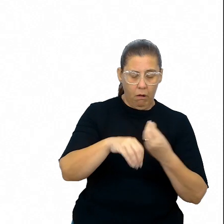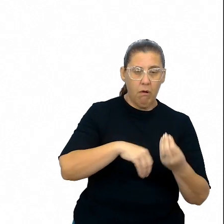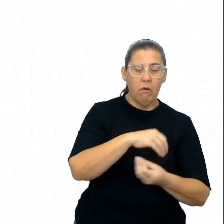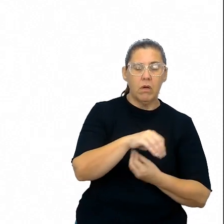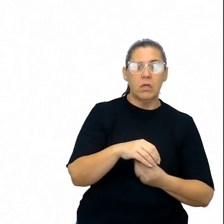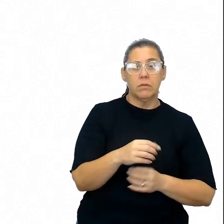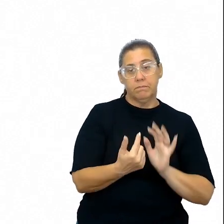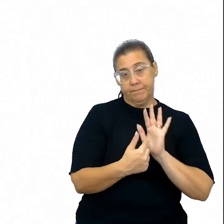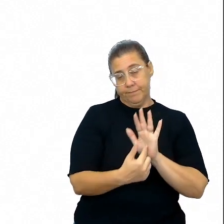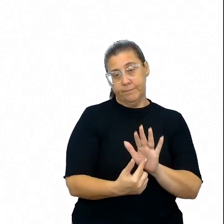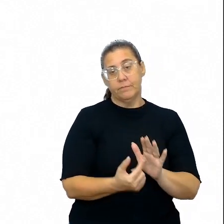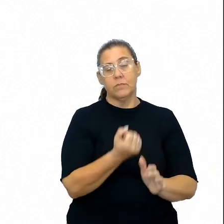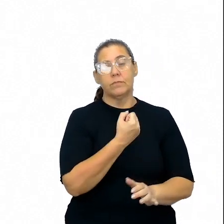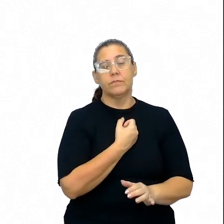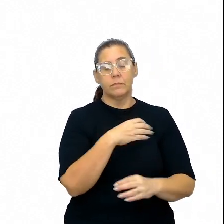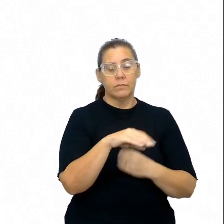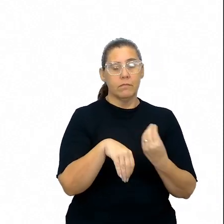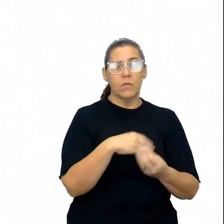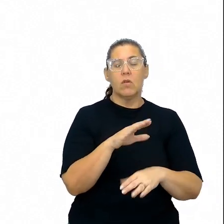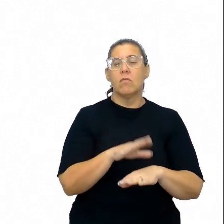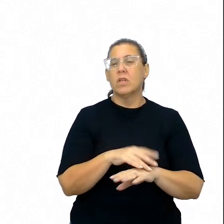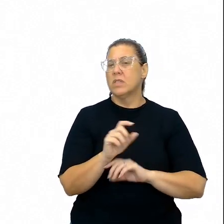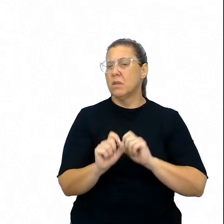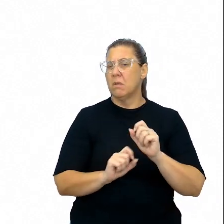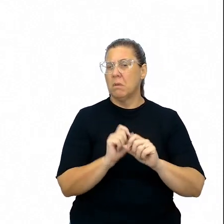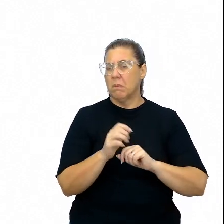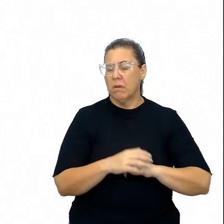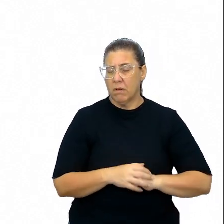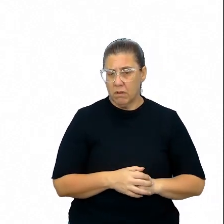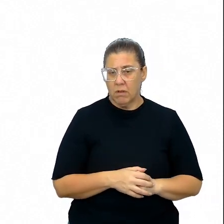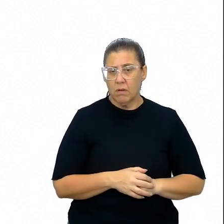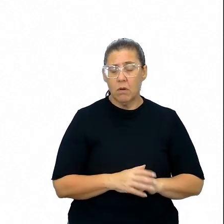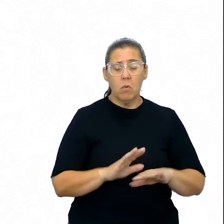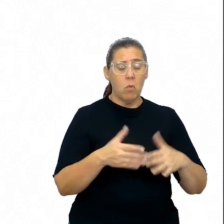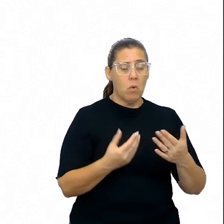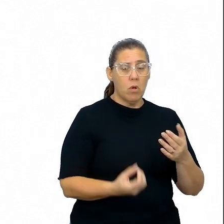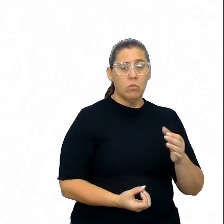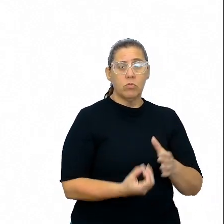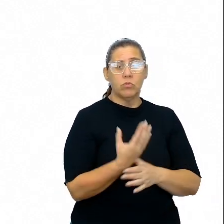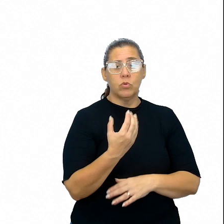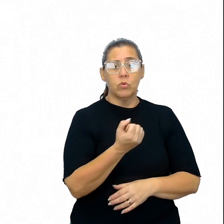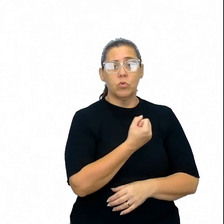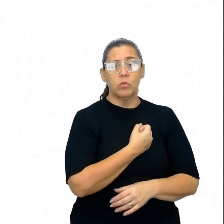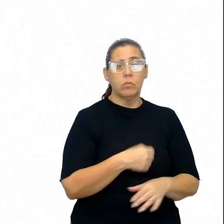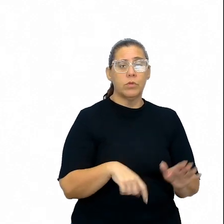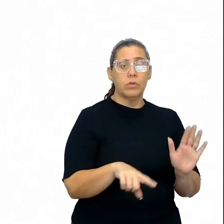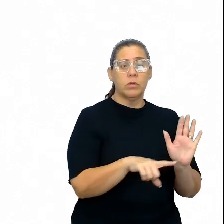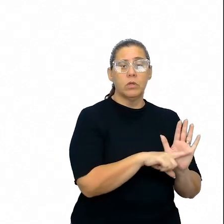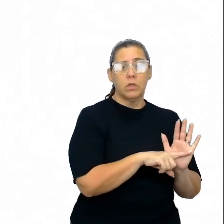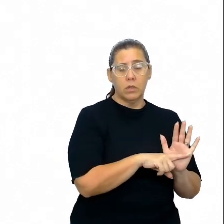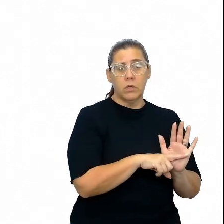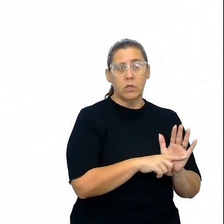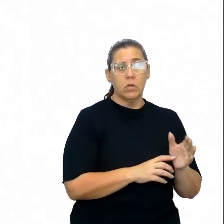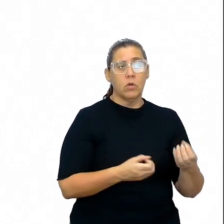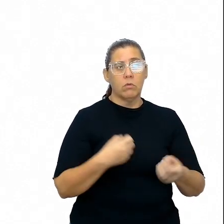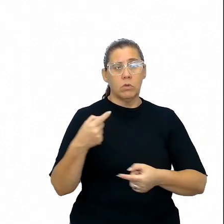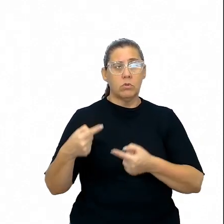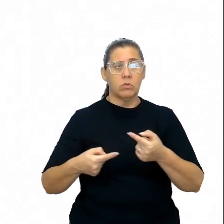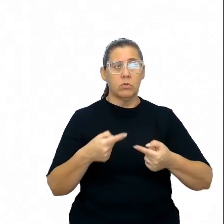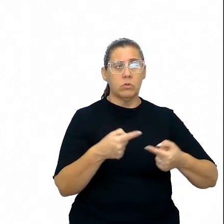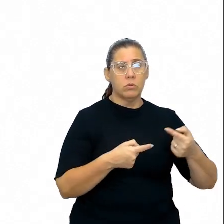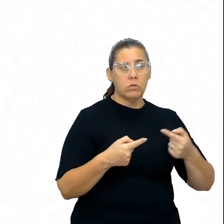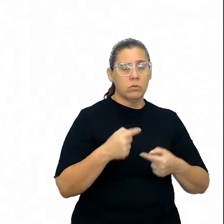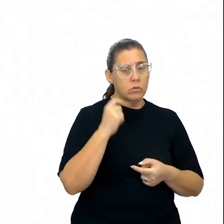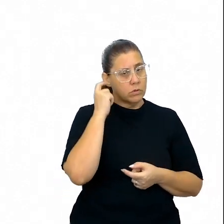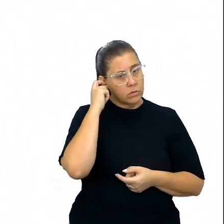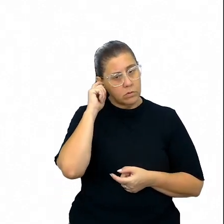Aparece o número misto. O que eu tenho que fazer com o número misto? Quando aparece um número negativo, como que eu tenho que fazer? Então, tudo isso entra em discussão para nós, para a